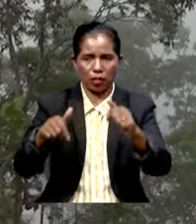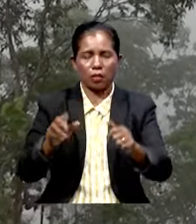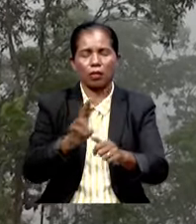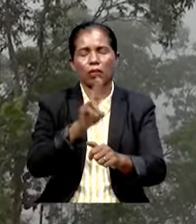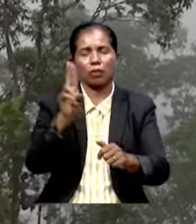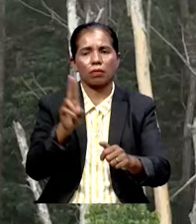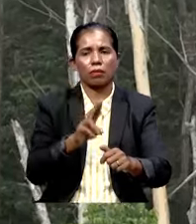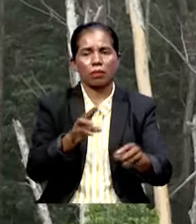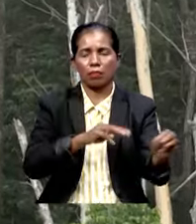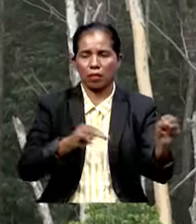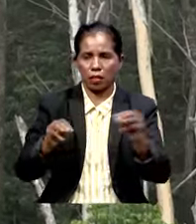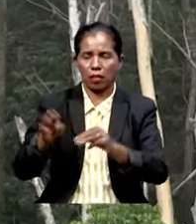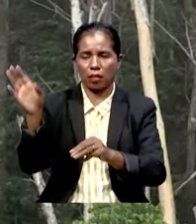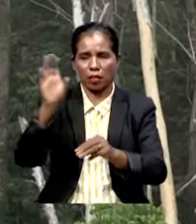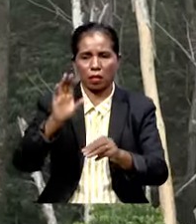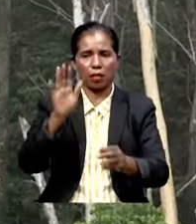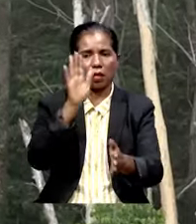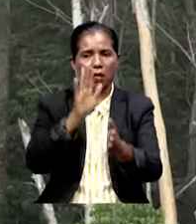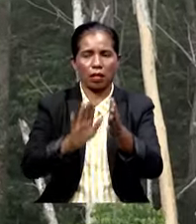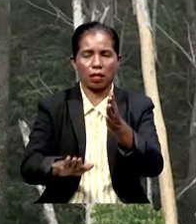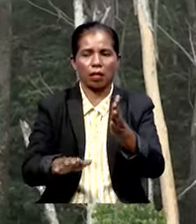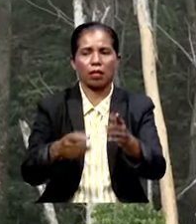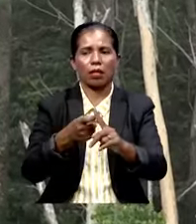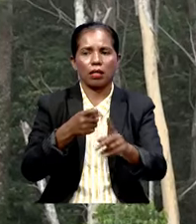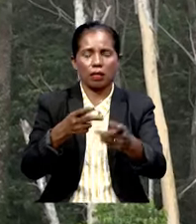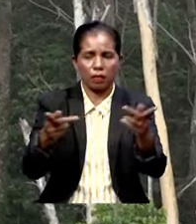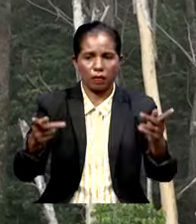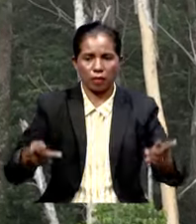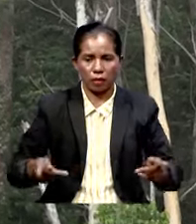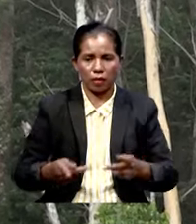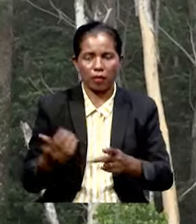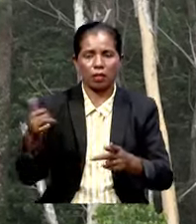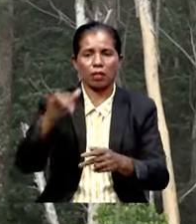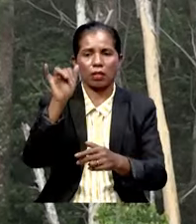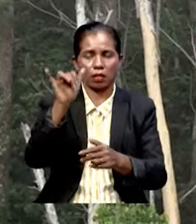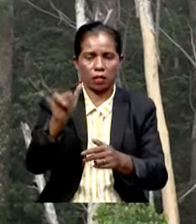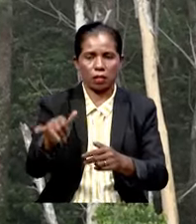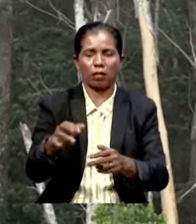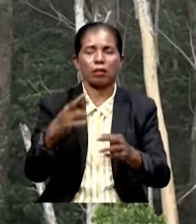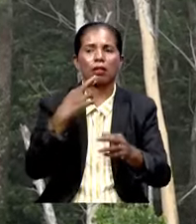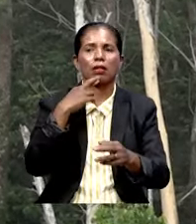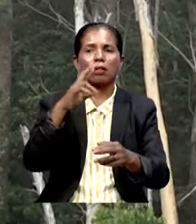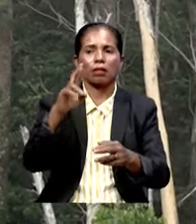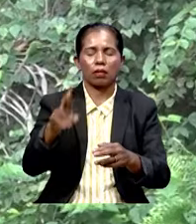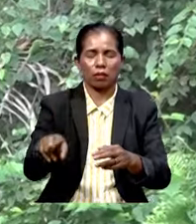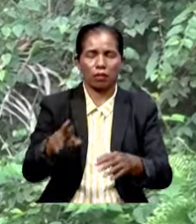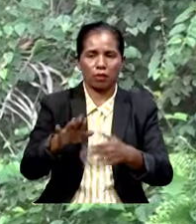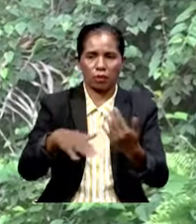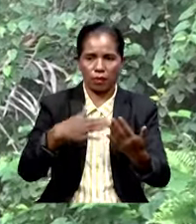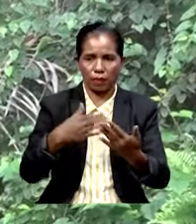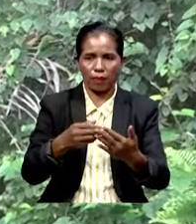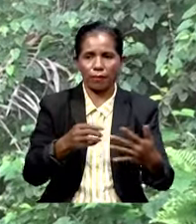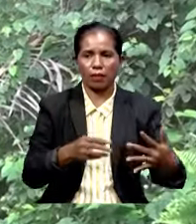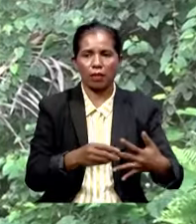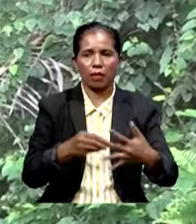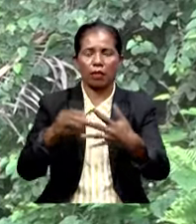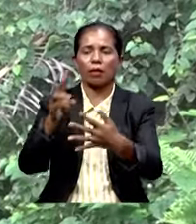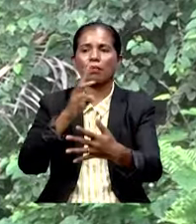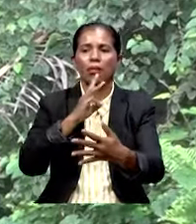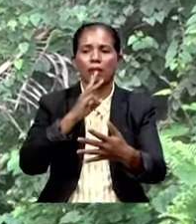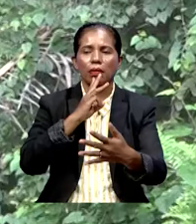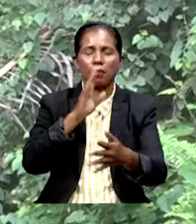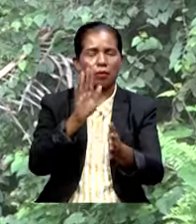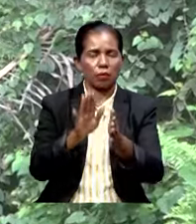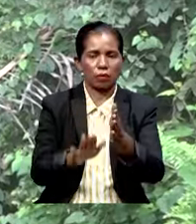mudança climática no ha menos ne impacto iha fati nebe mak sira helaba, ho di responde ba impacto sira ne, liu-liu be nebe mak